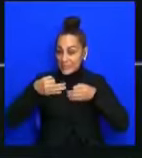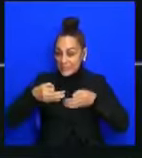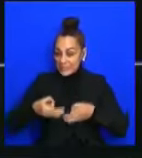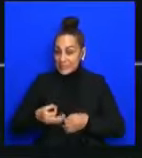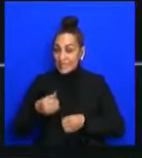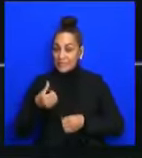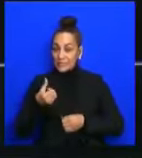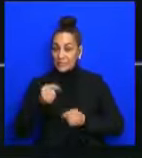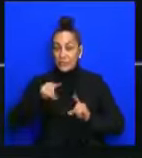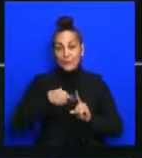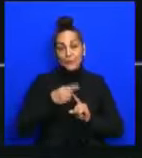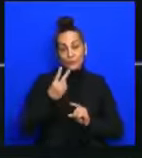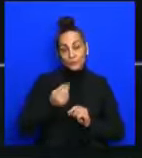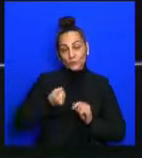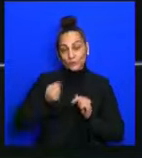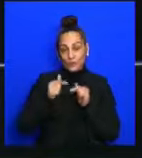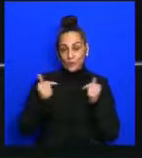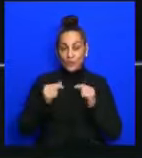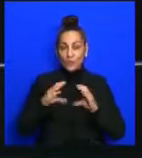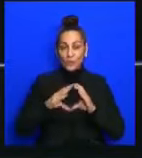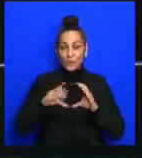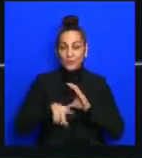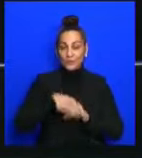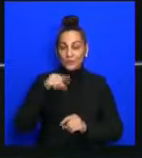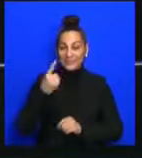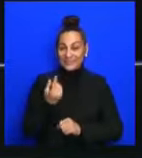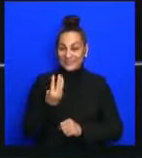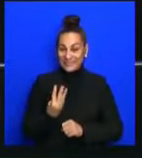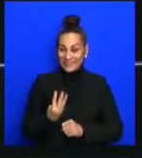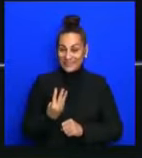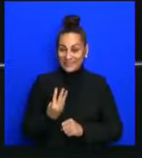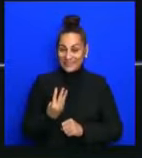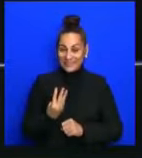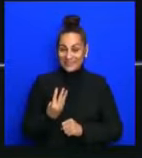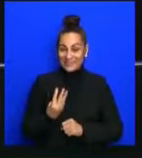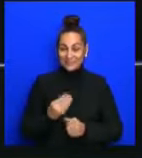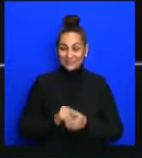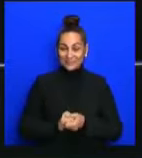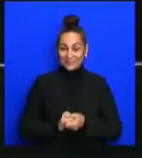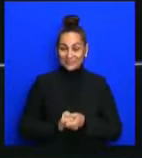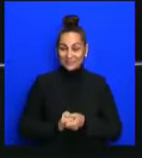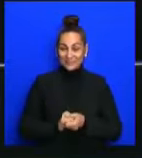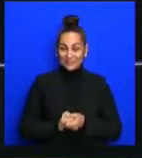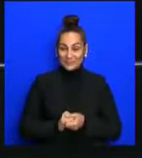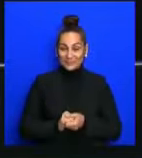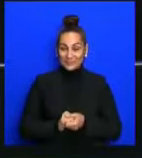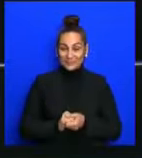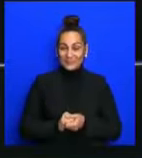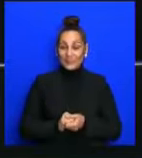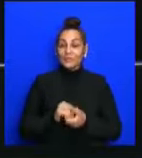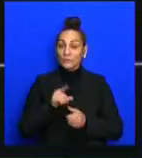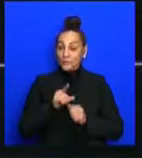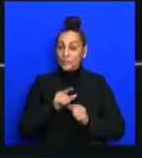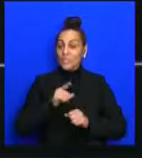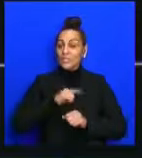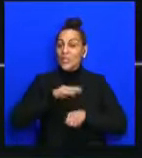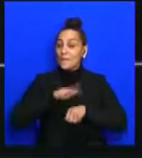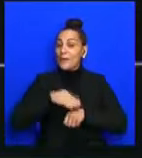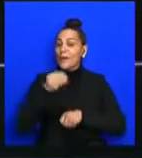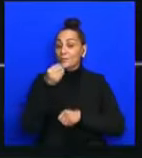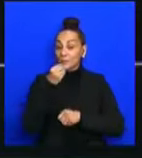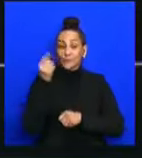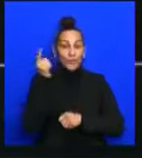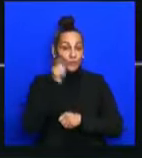6 números e os 2 trevos. Bola sorteada, 13, bola 13. Mas você ainda tem muito